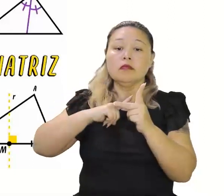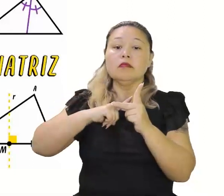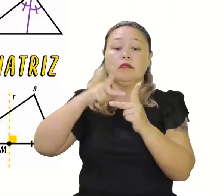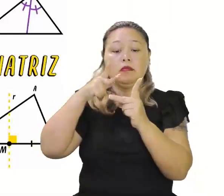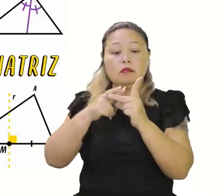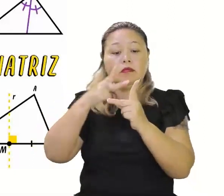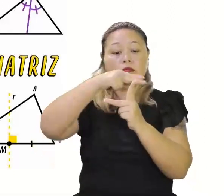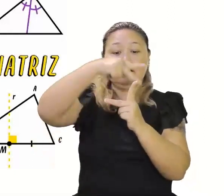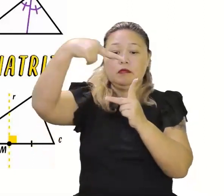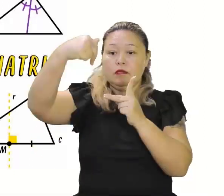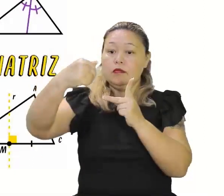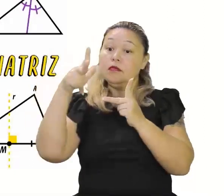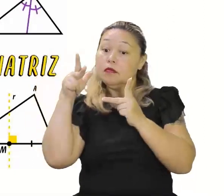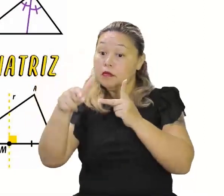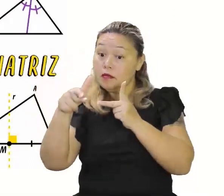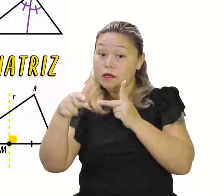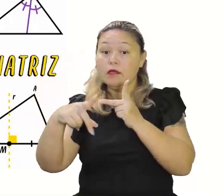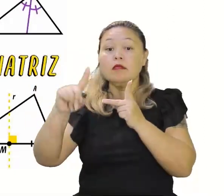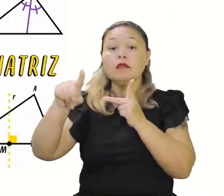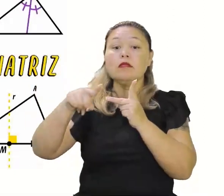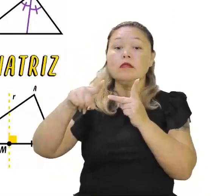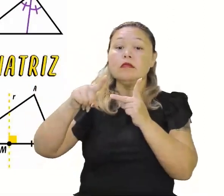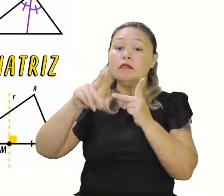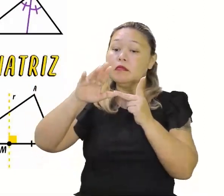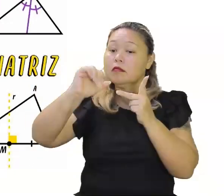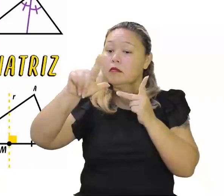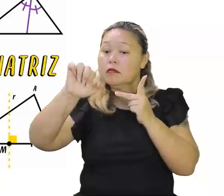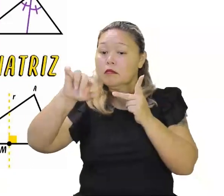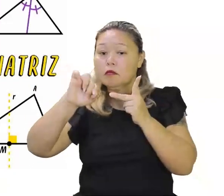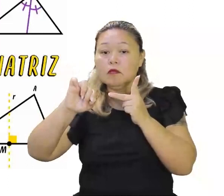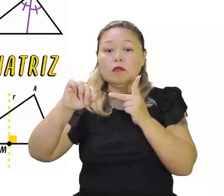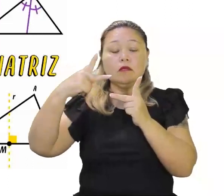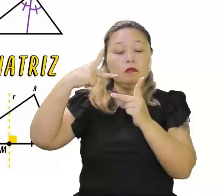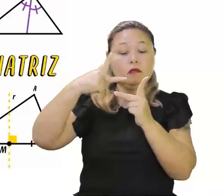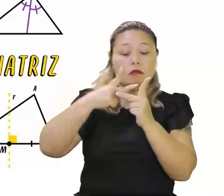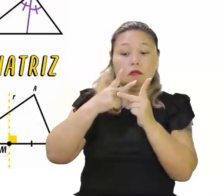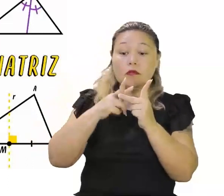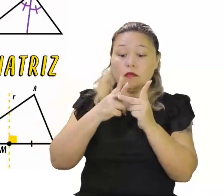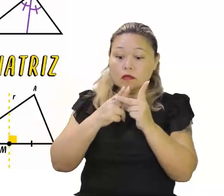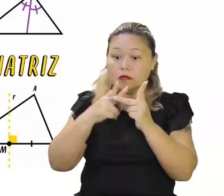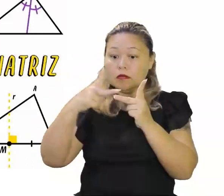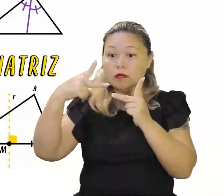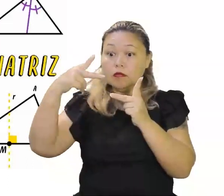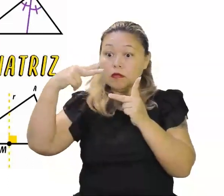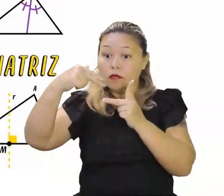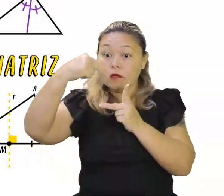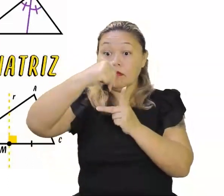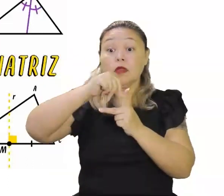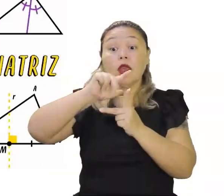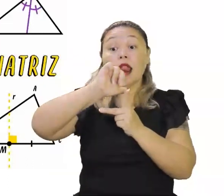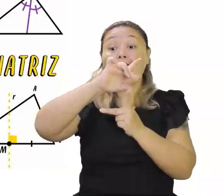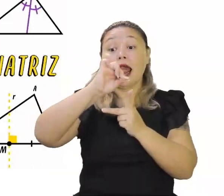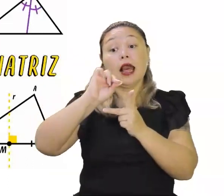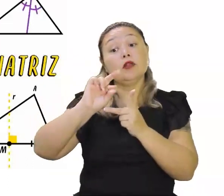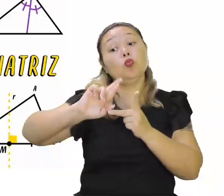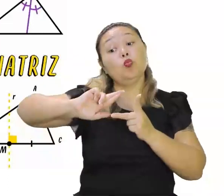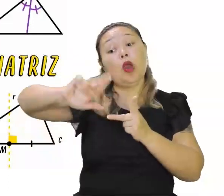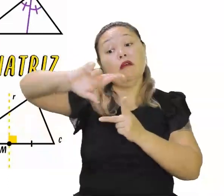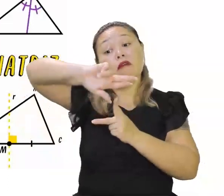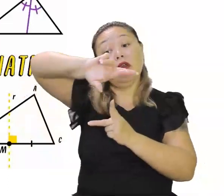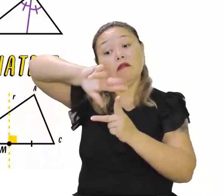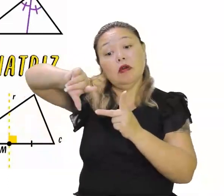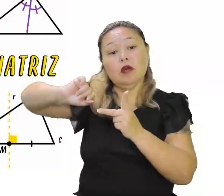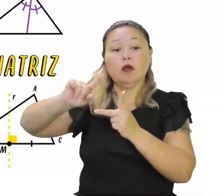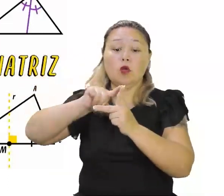tendo os 3 lados iguais, e escaleno, quando os 3 lados são diferentes. Com relação aos ângulos.